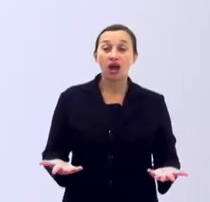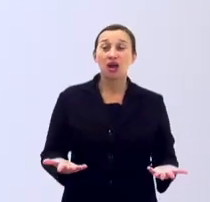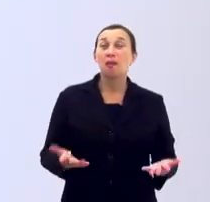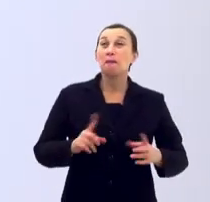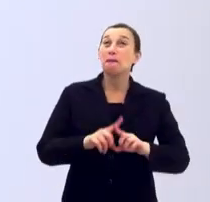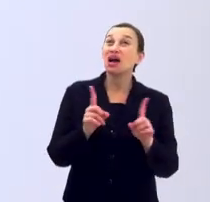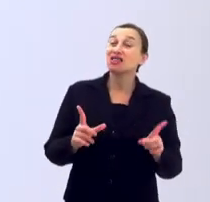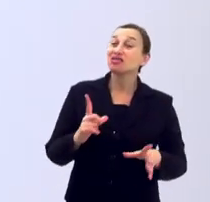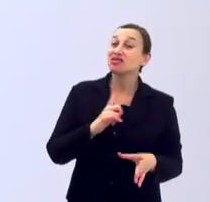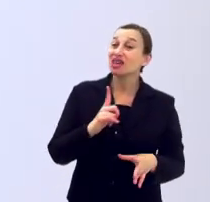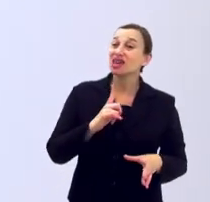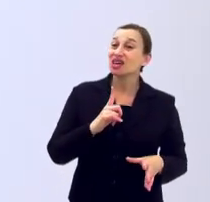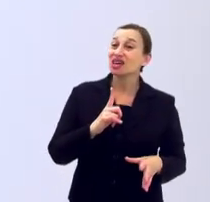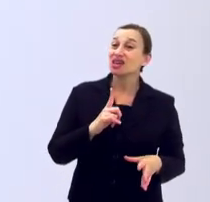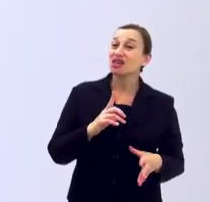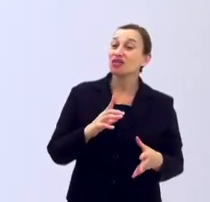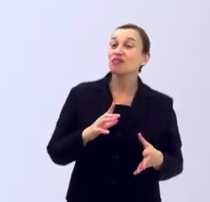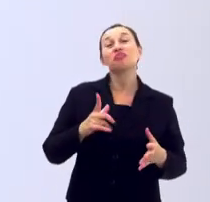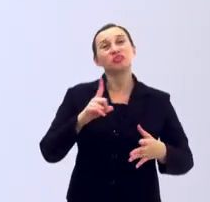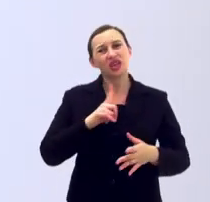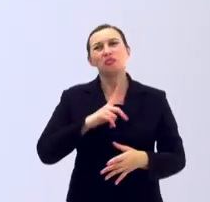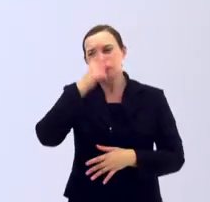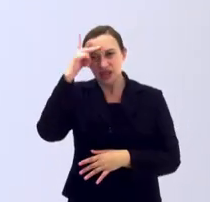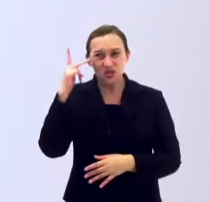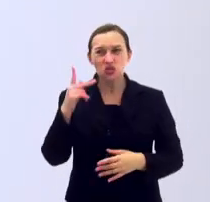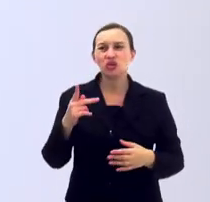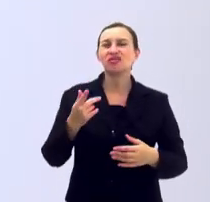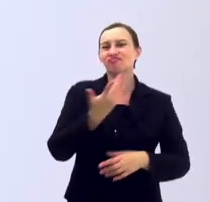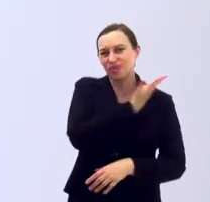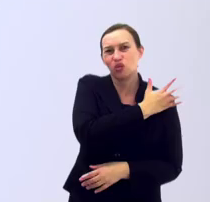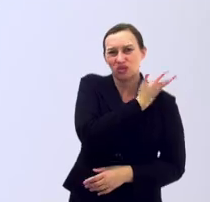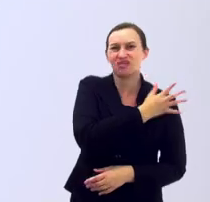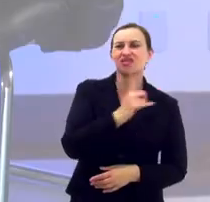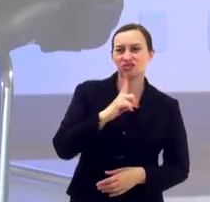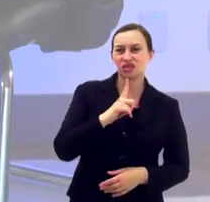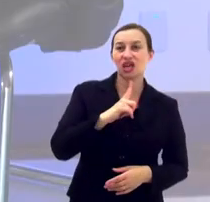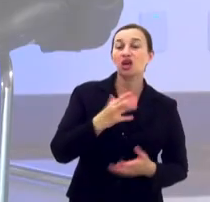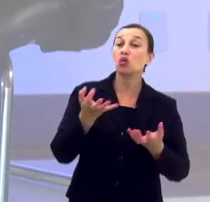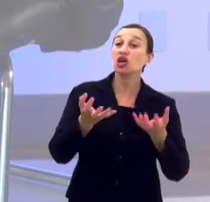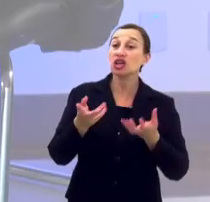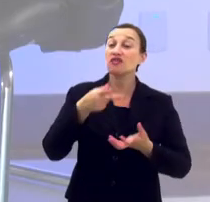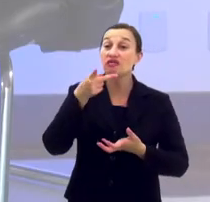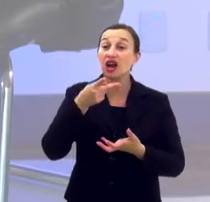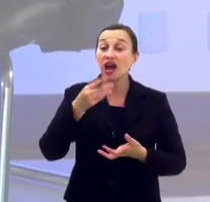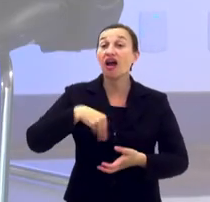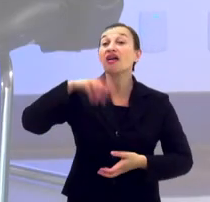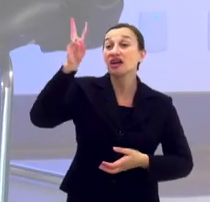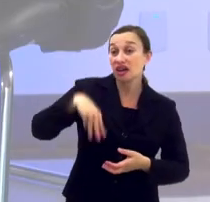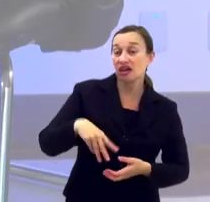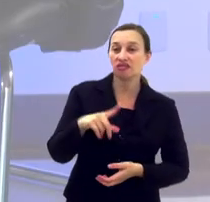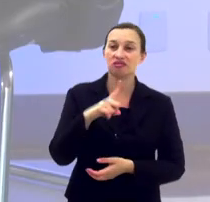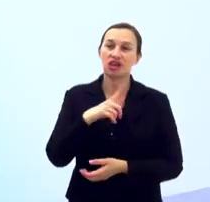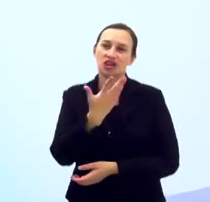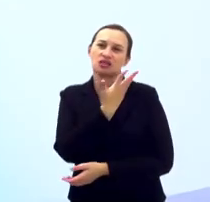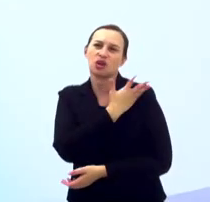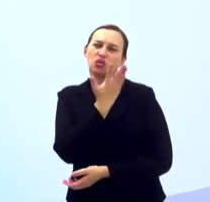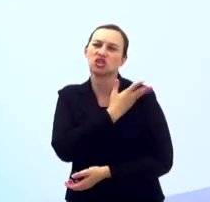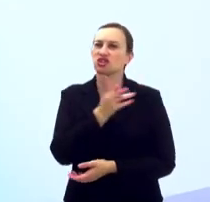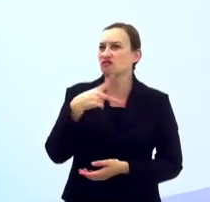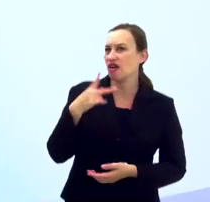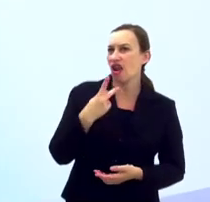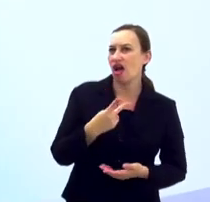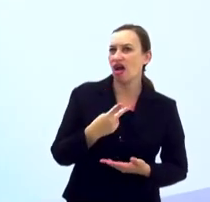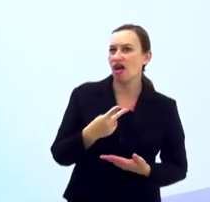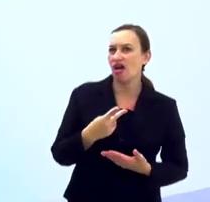há uma certa. Muita gente ainda tem esse preconceito. Eu queria falar a quem tem esse preconceito de